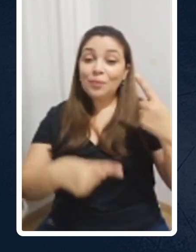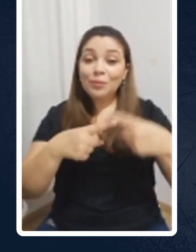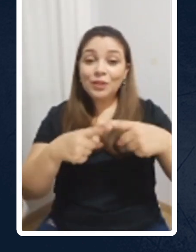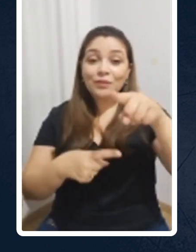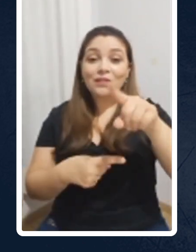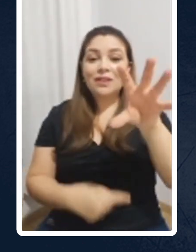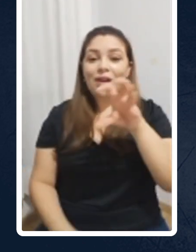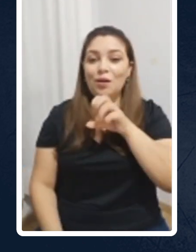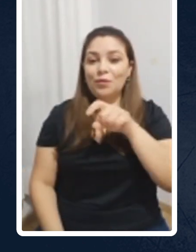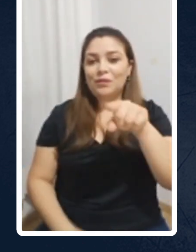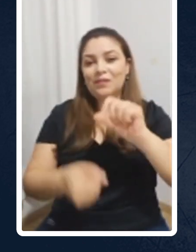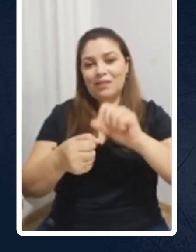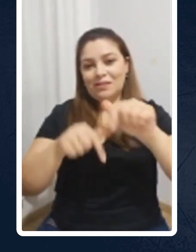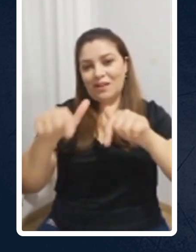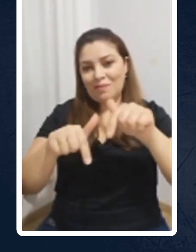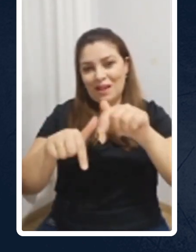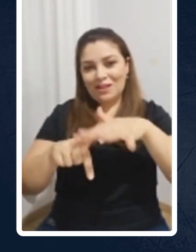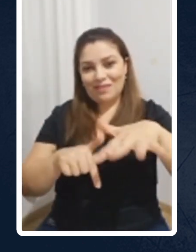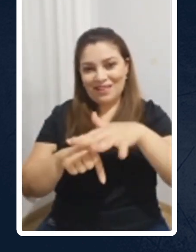Ai, tá. Por favor, de novo.